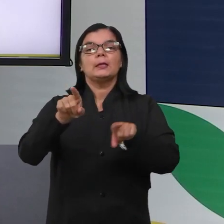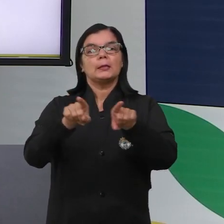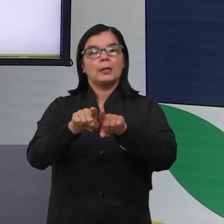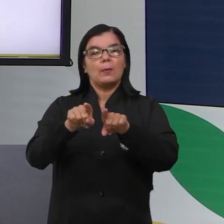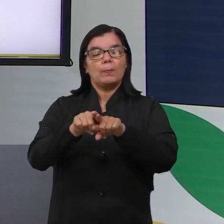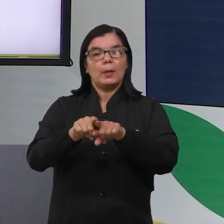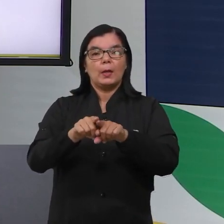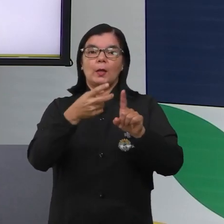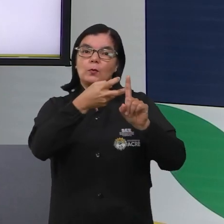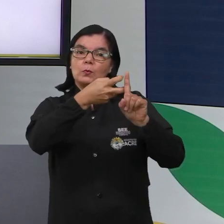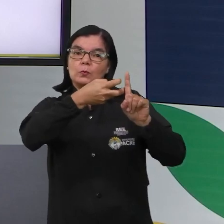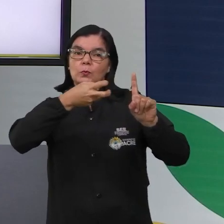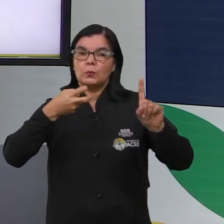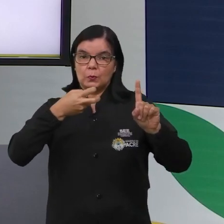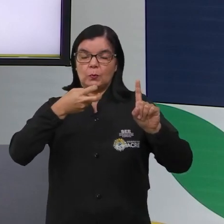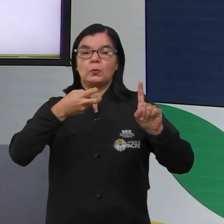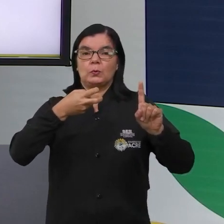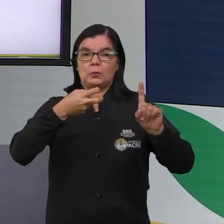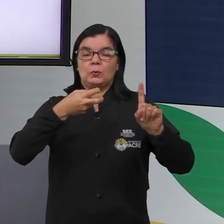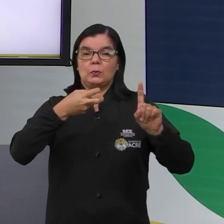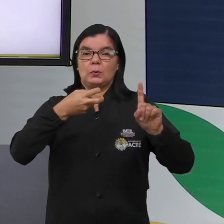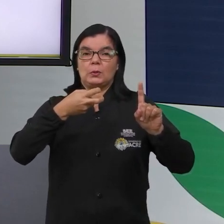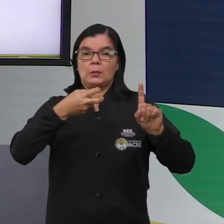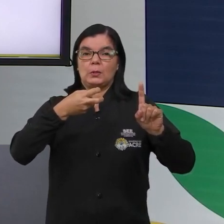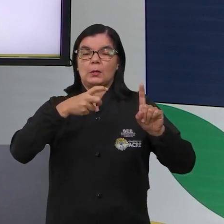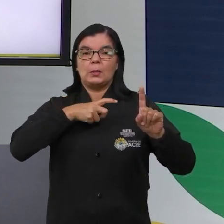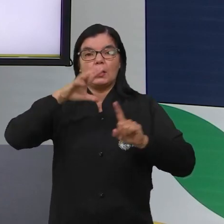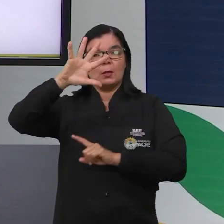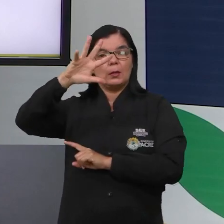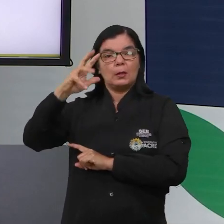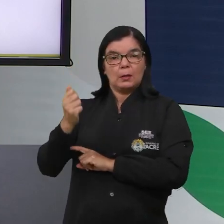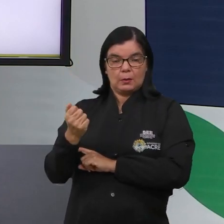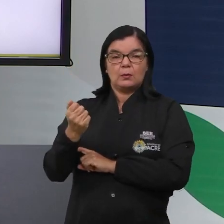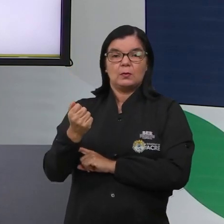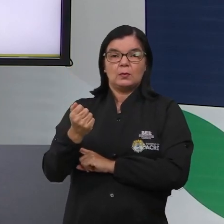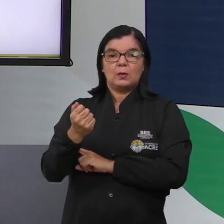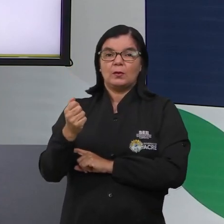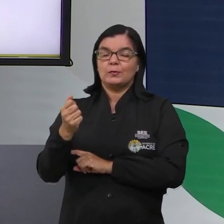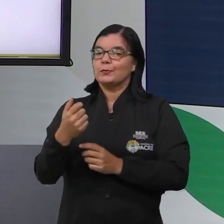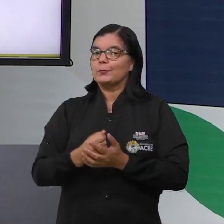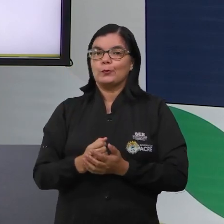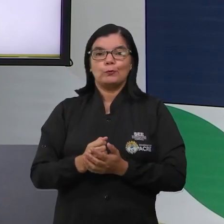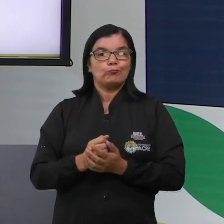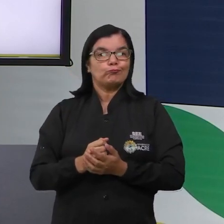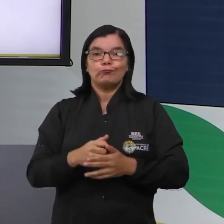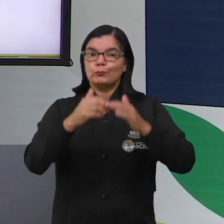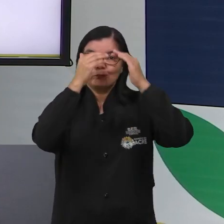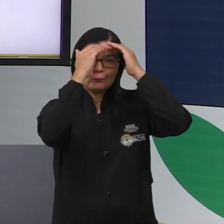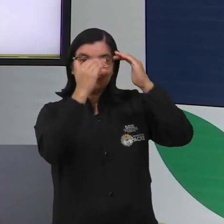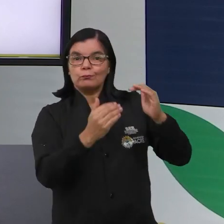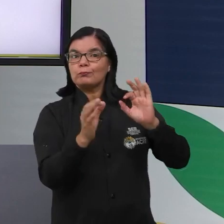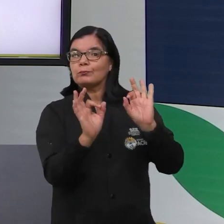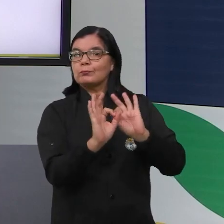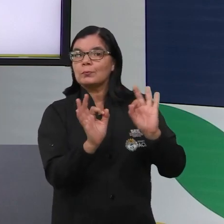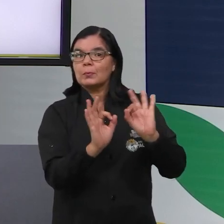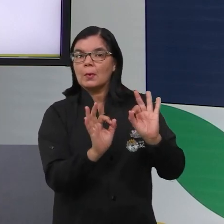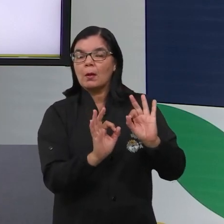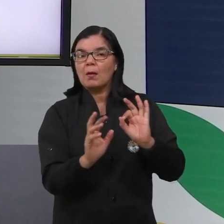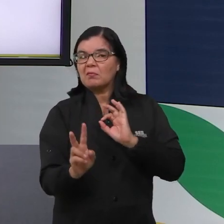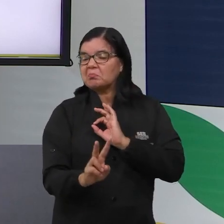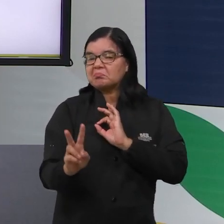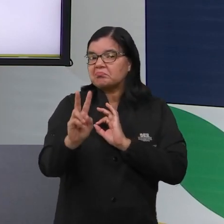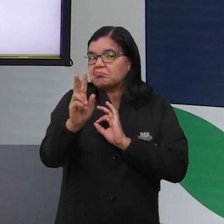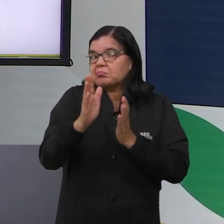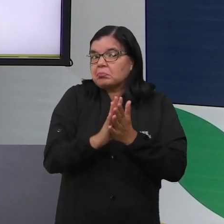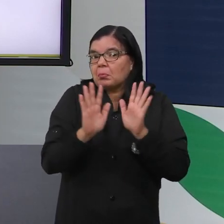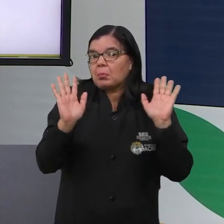cultura indígena e a cultura vinda da África eram desvalorizadas. Então, muitas vezes, aquilo que era cultura,